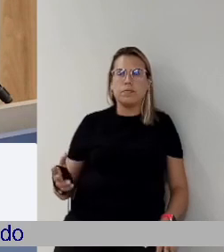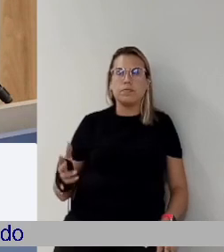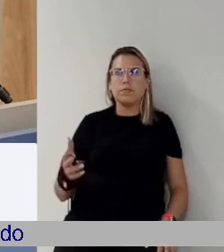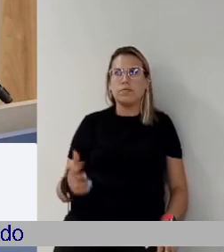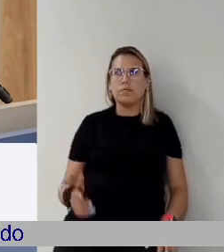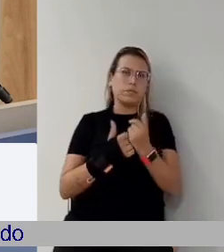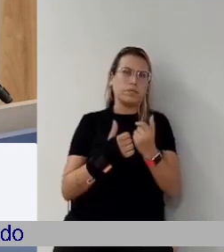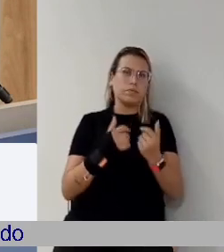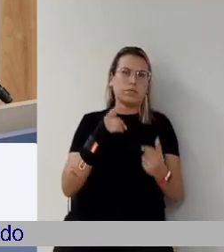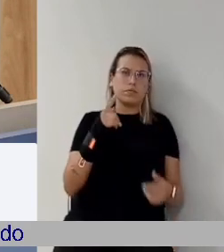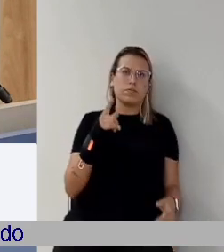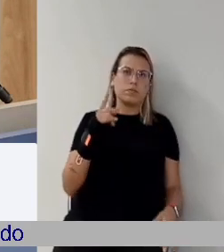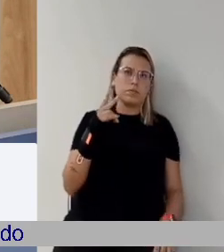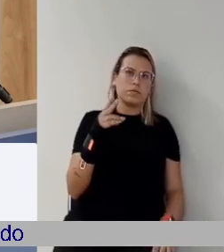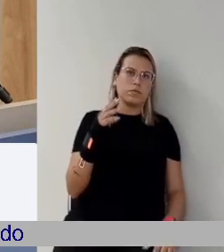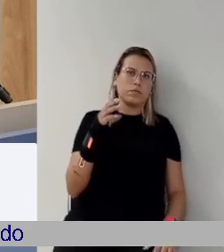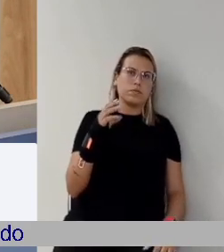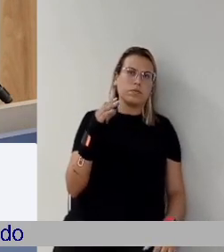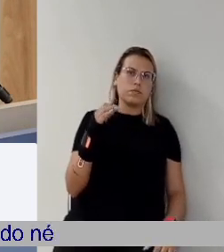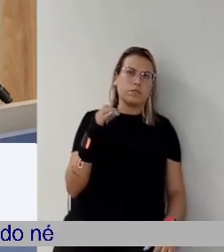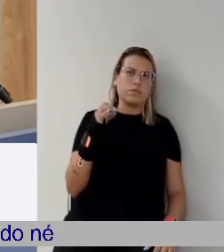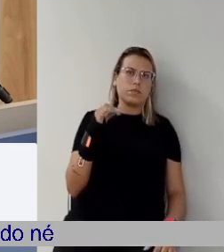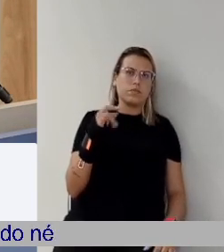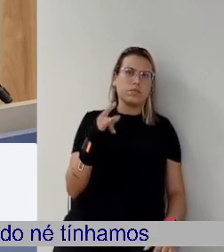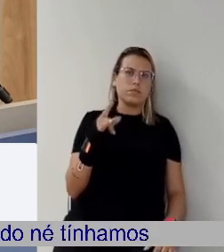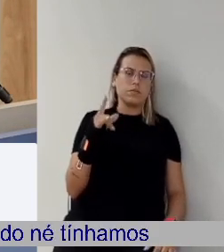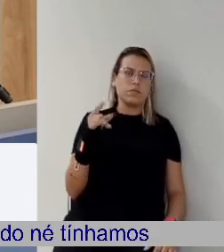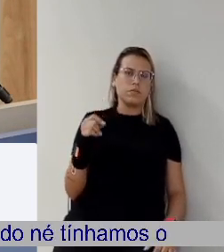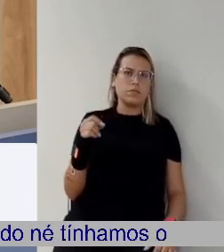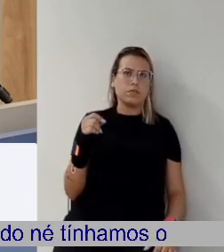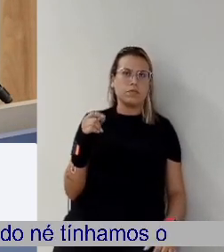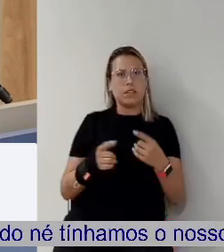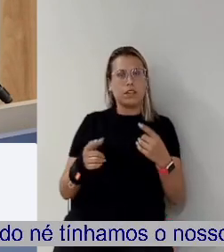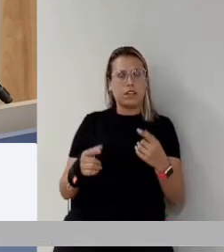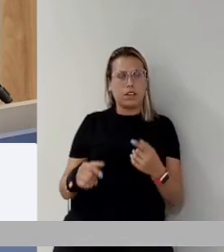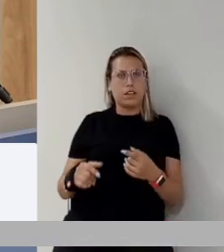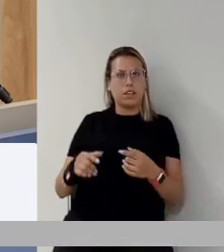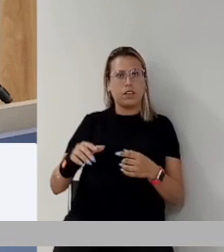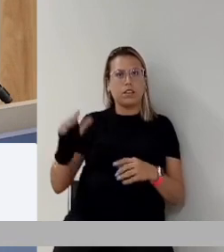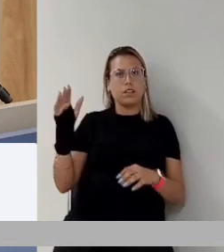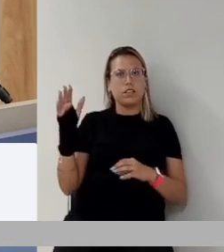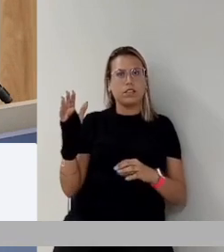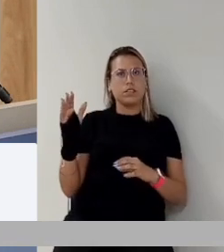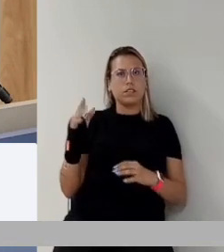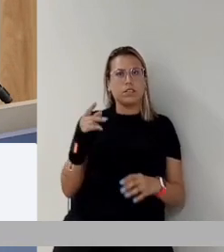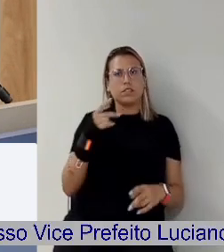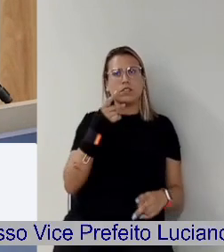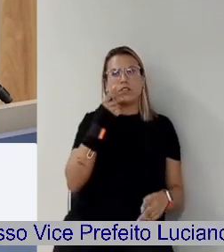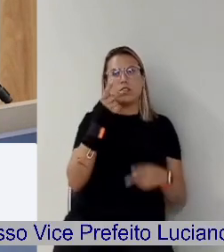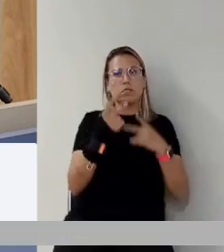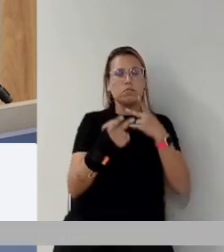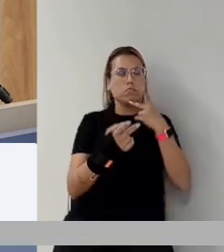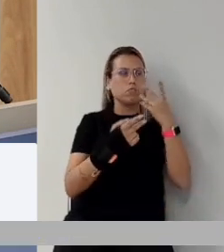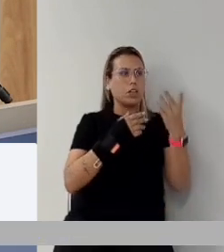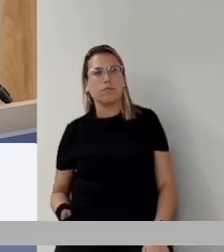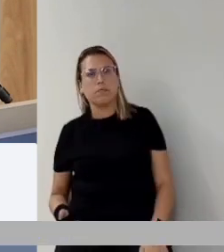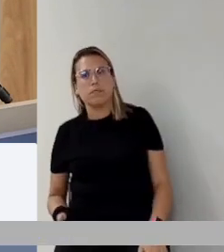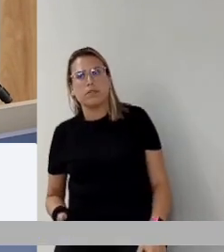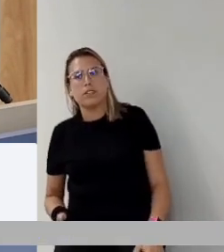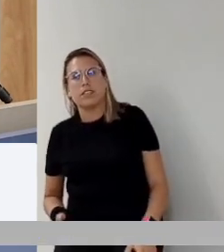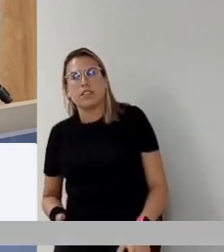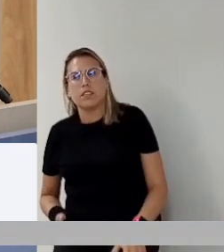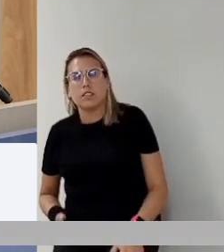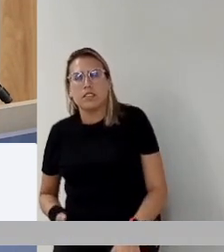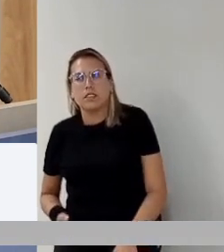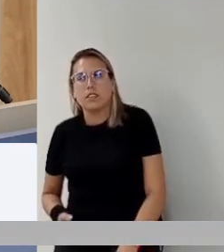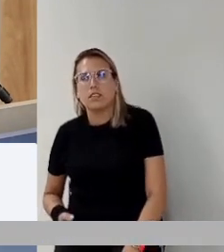Luci também era pré-candidato o César mas tudo na conversa no diálogo e eu vou mais uma vez